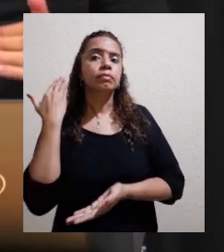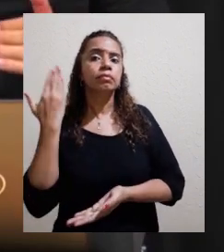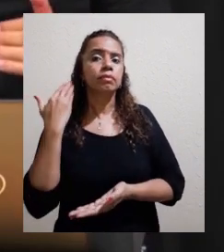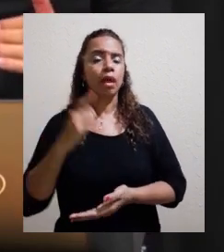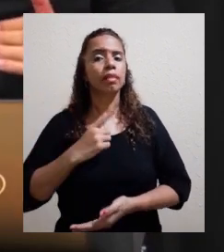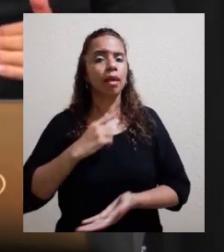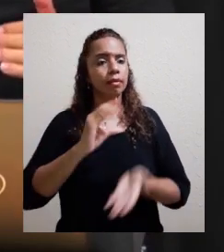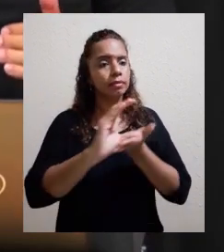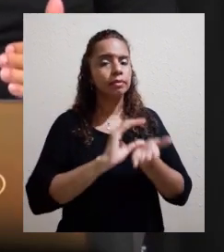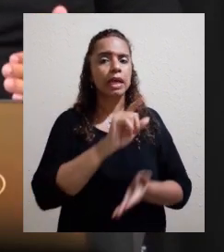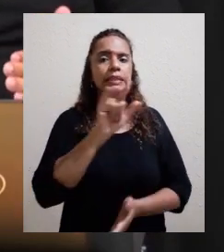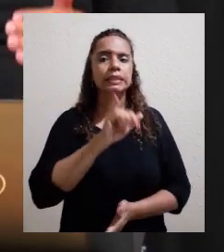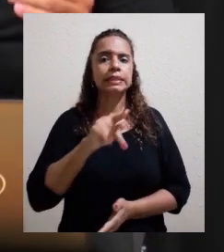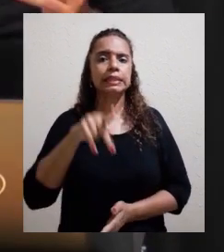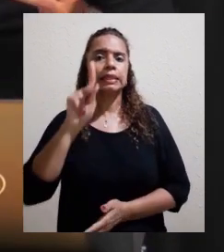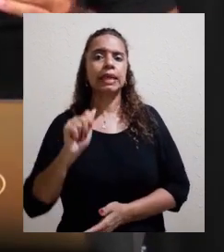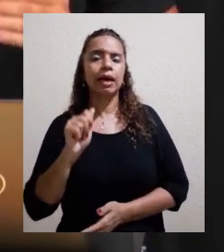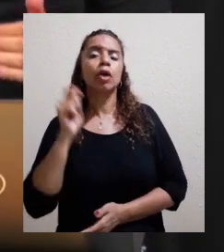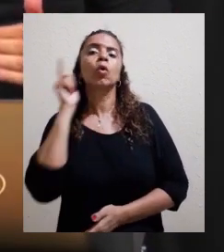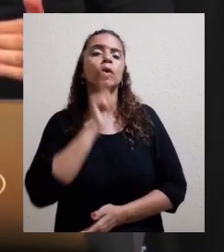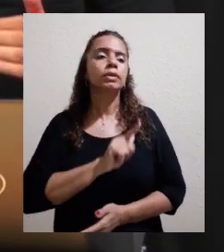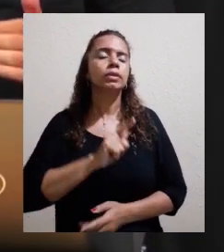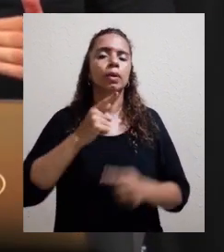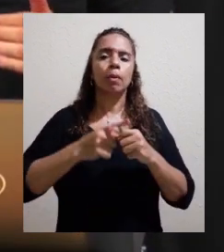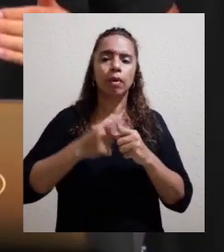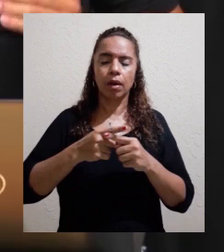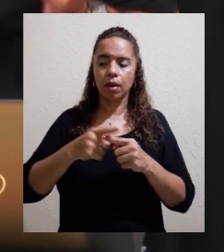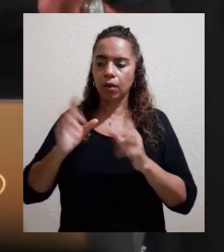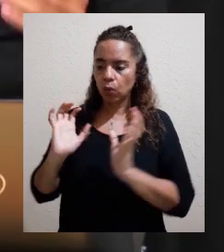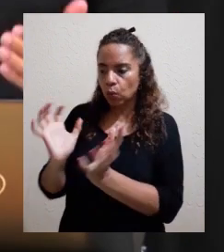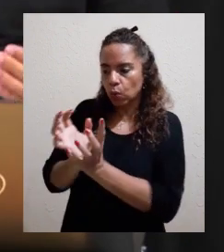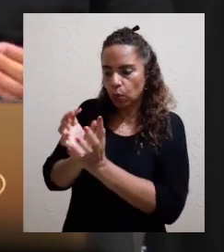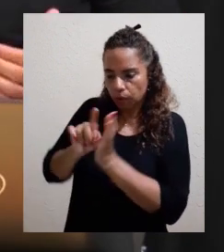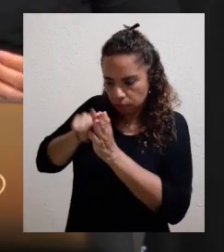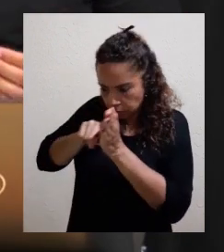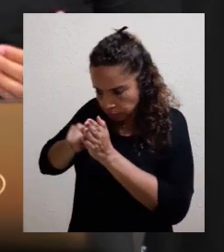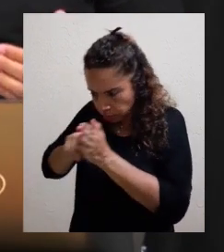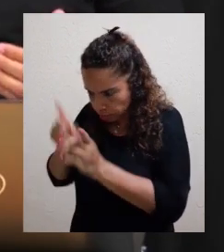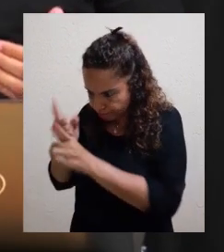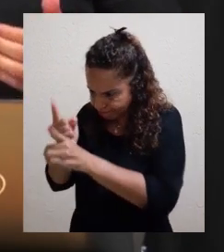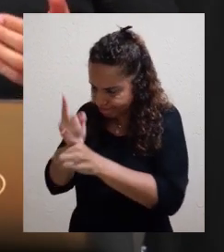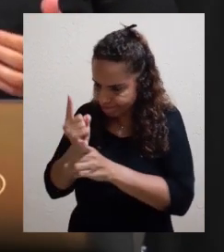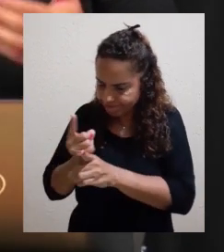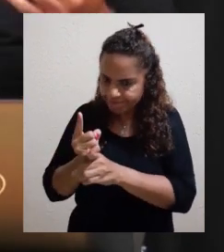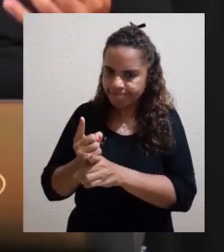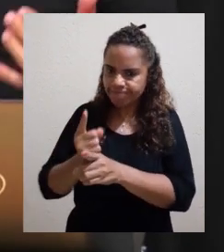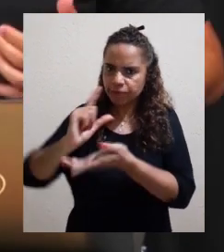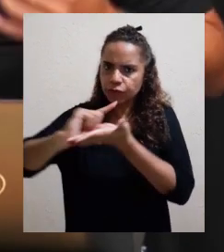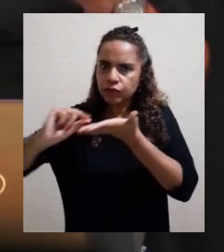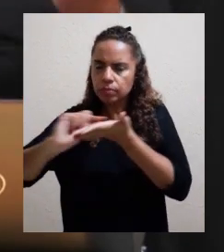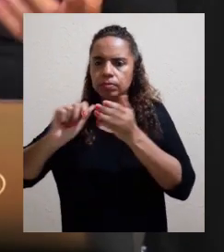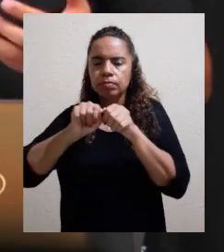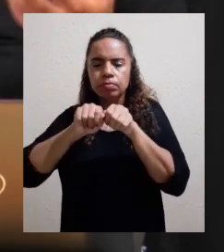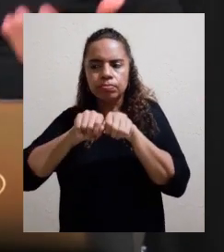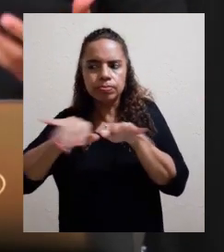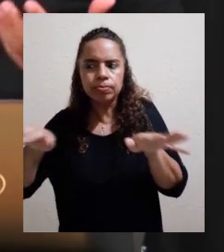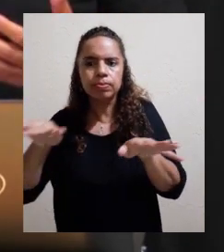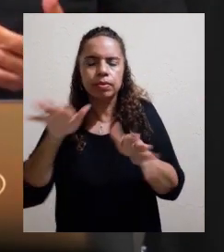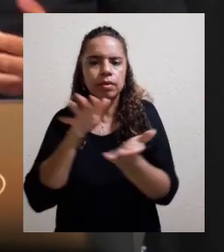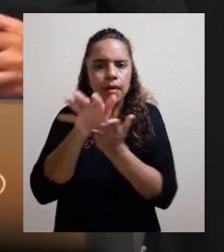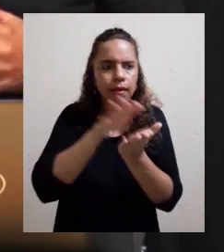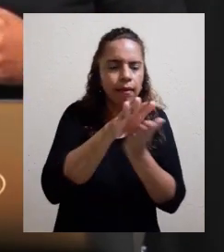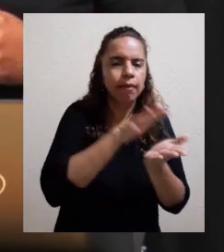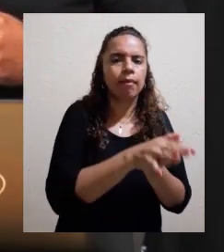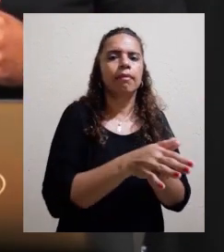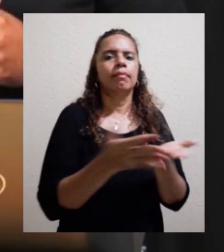para a Zika. E talvez a gente tenha vencido muito da Zika porque conheceu profundamente os mecanismos, não só epidemiológicos, mas também